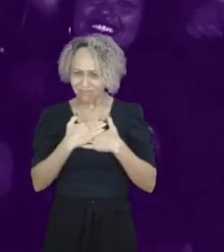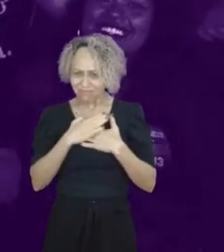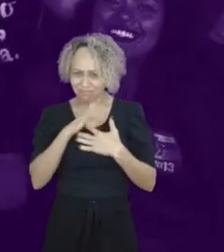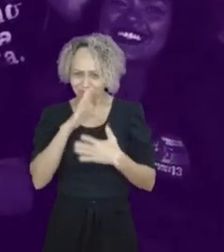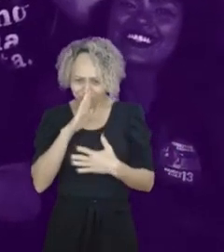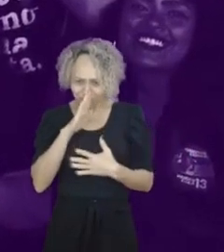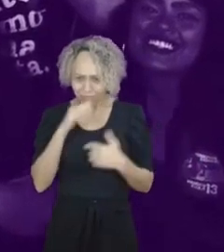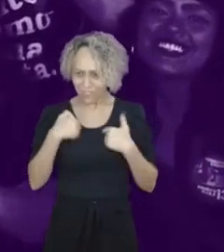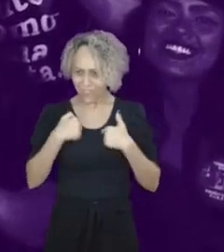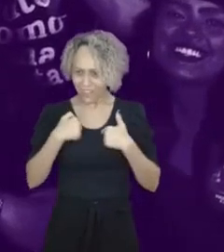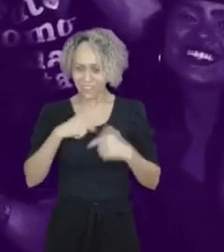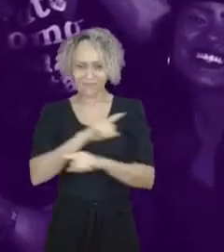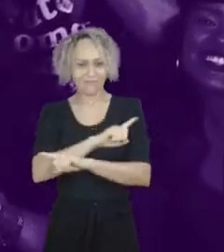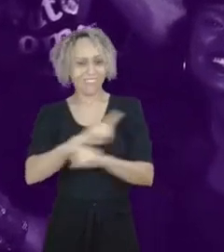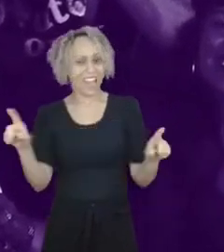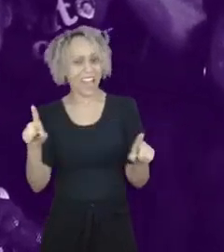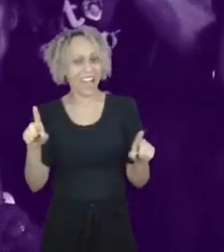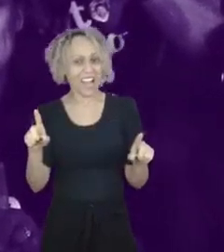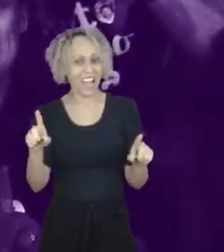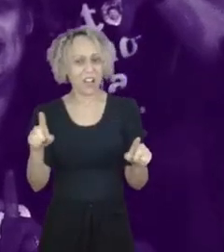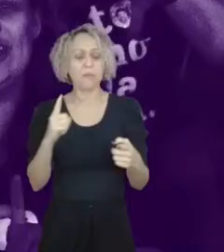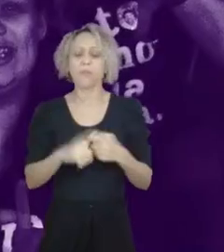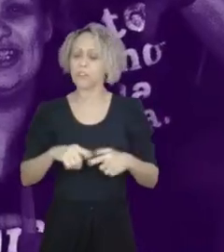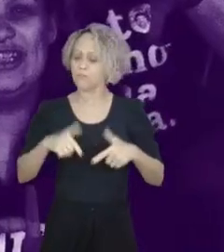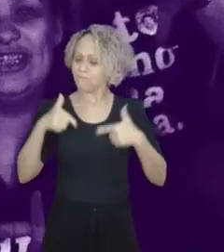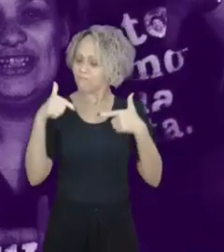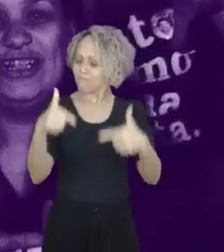Ninguém vai me impedir de cantar e lutar.